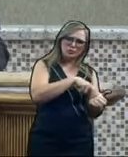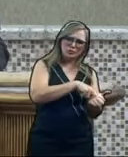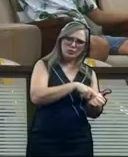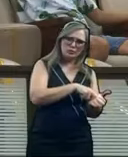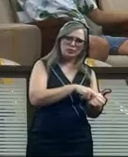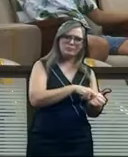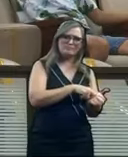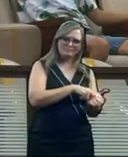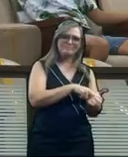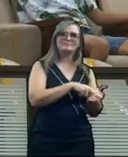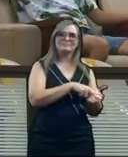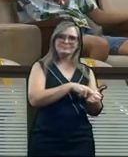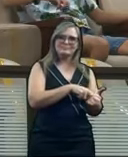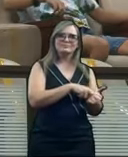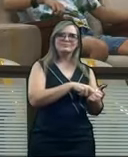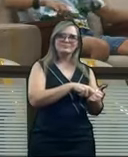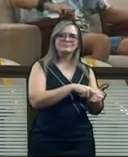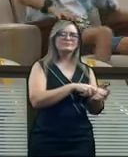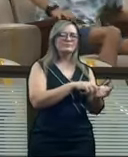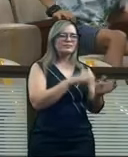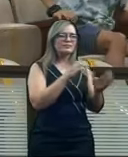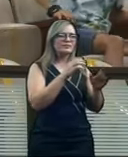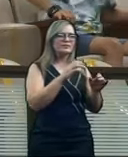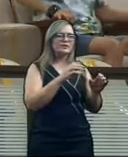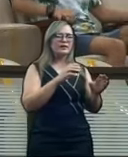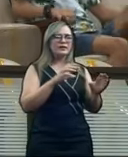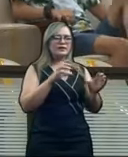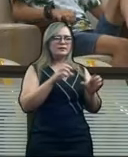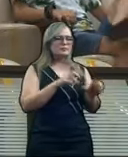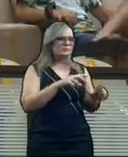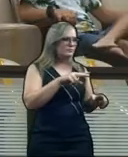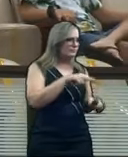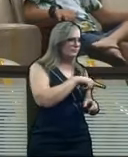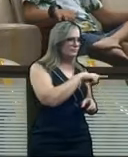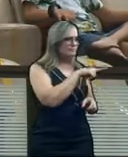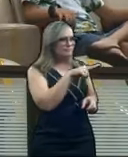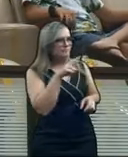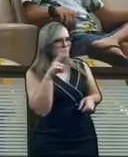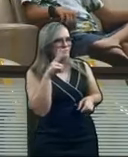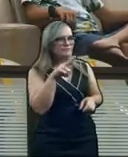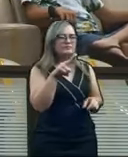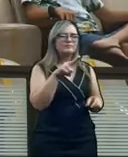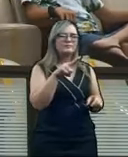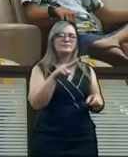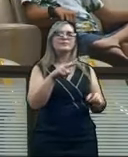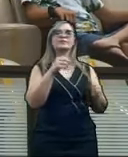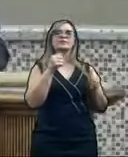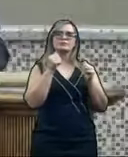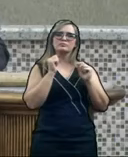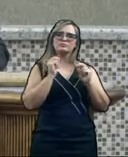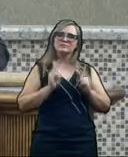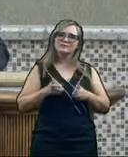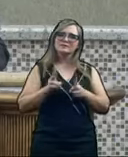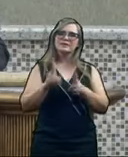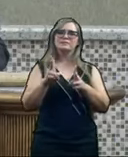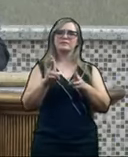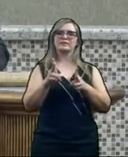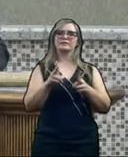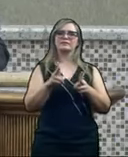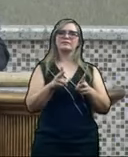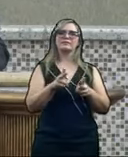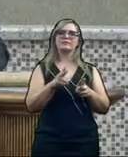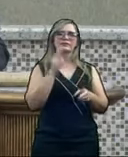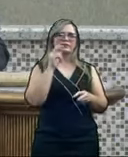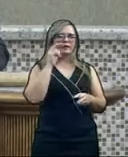e o guia falou olha o Vau de Jaboque aí Jacó trilhou passou no pouco anjo algum desse lugar